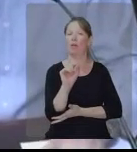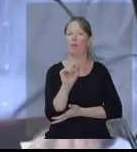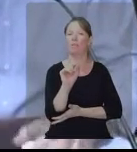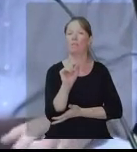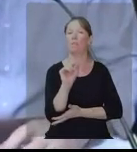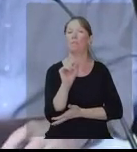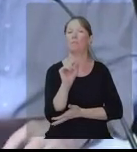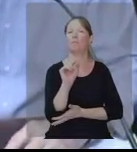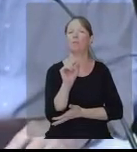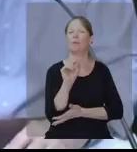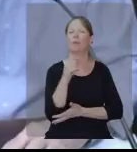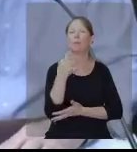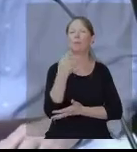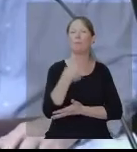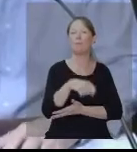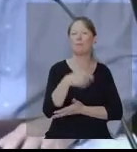que